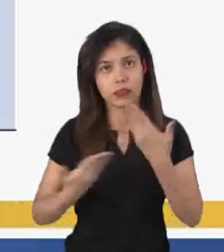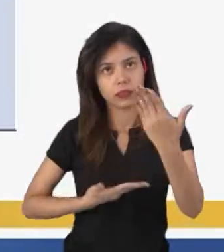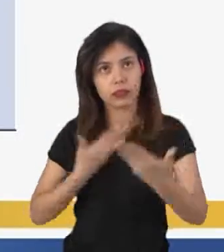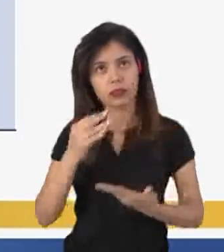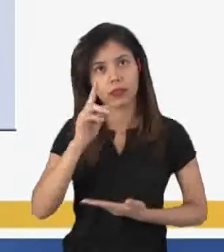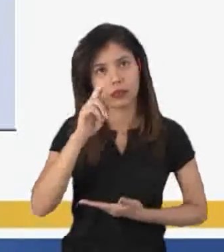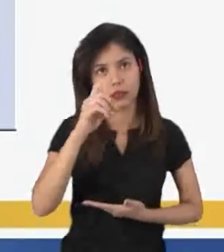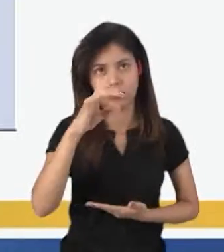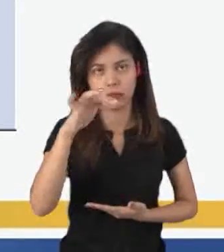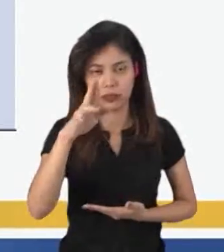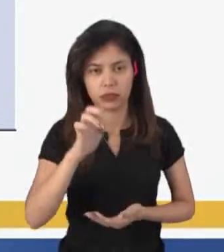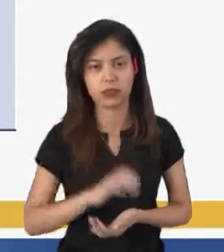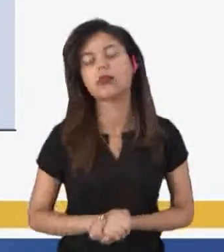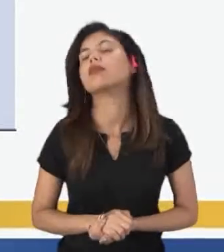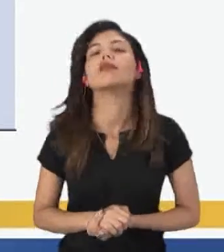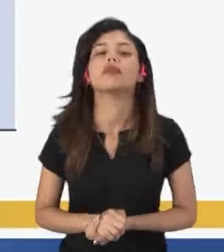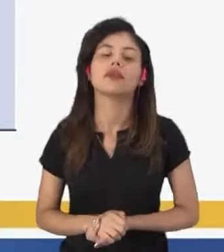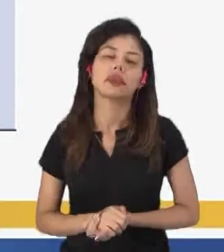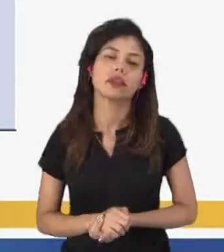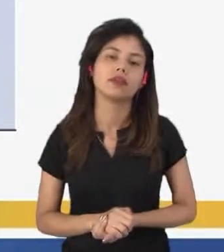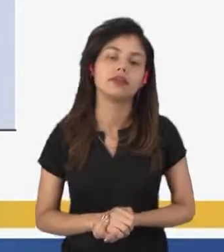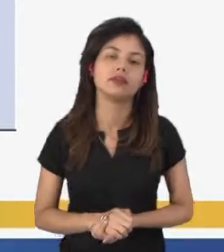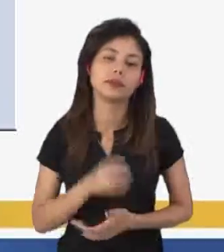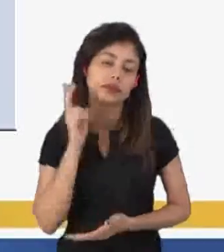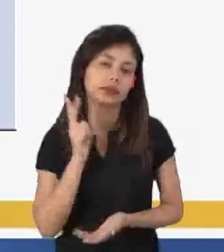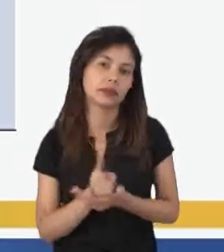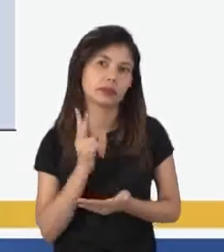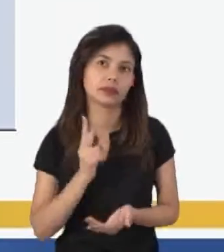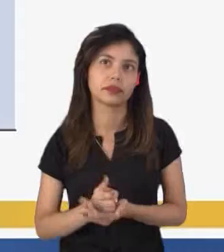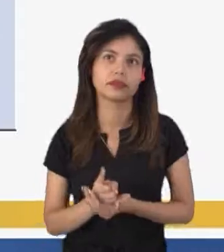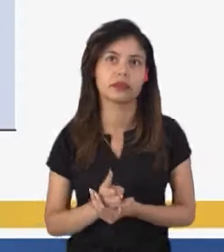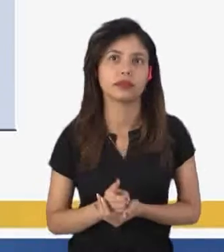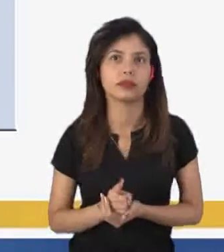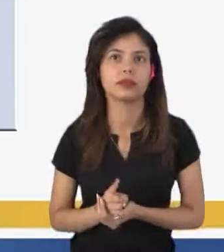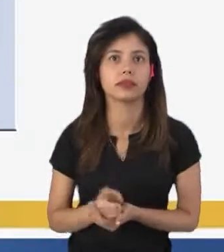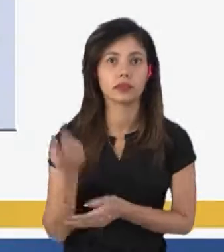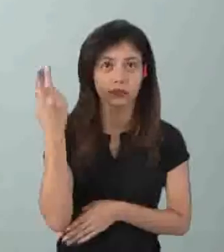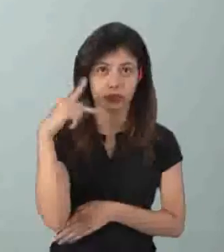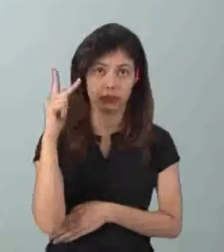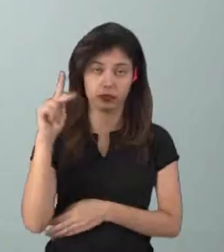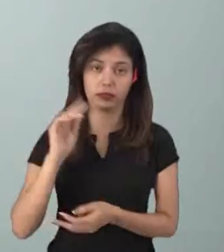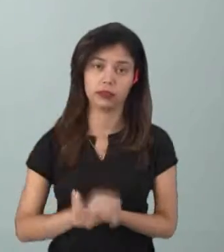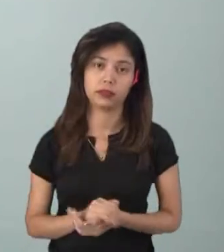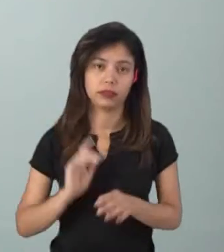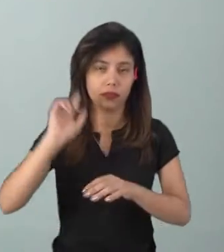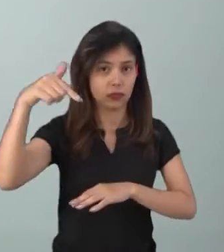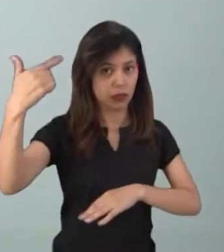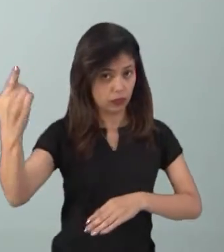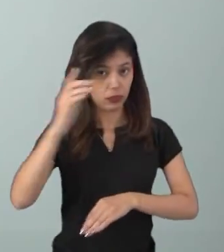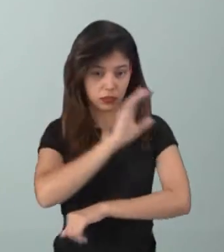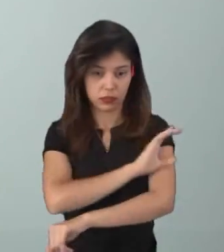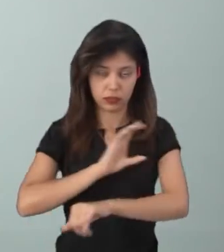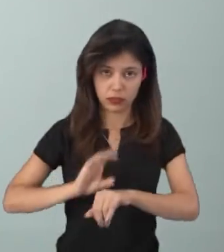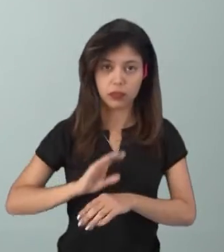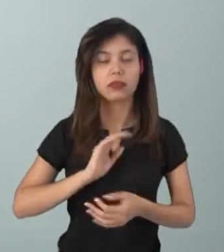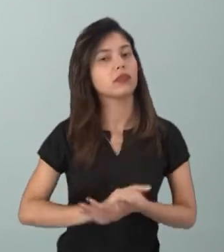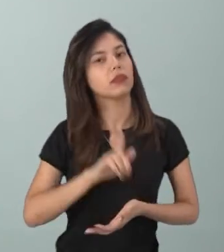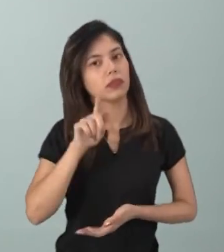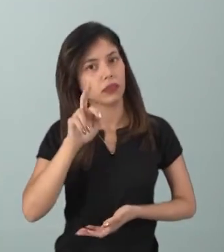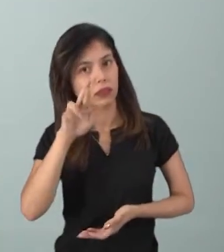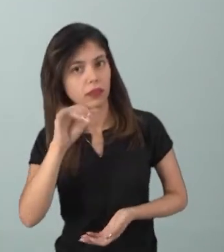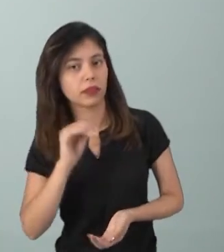com relação ao transcendente. Então, mesmo no período medieval, existiam outras culturas